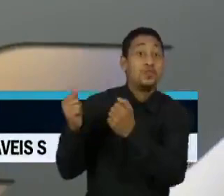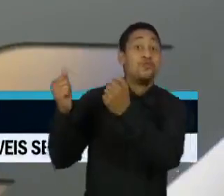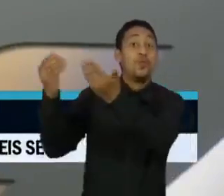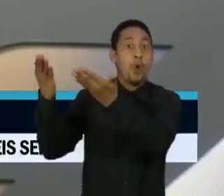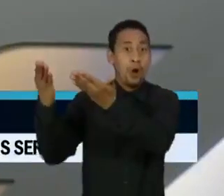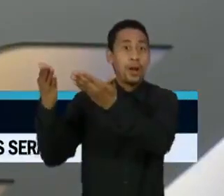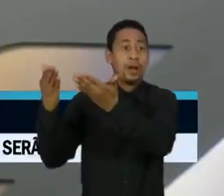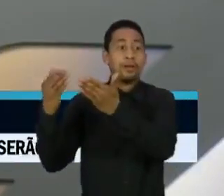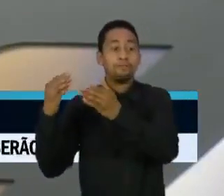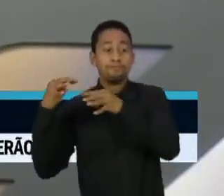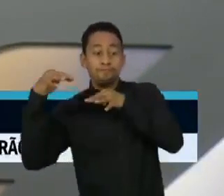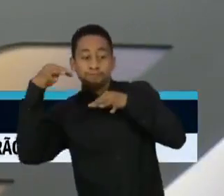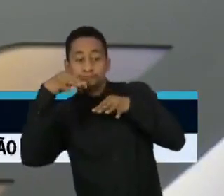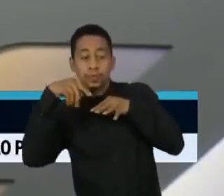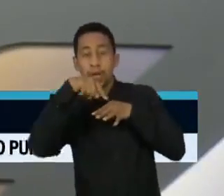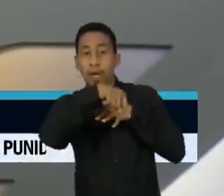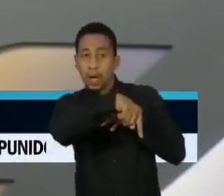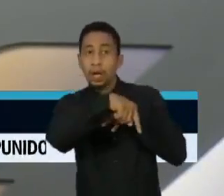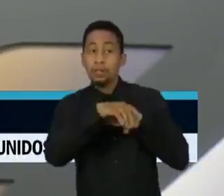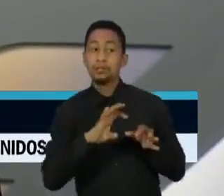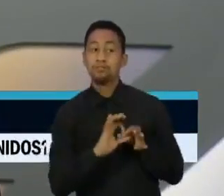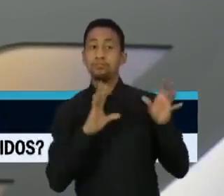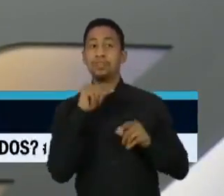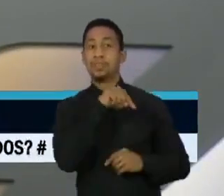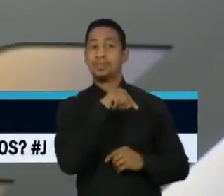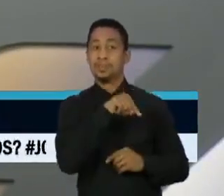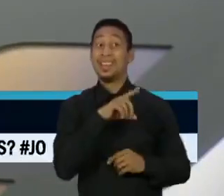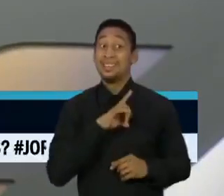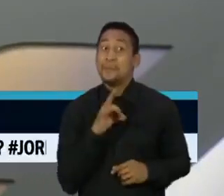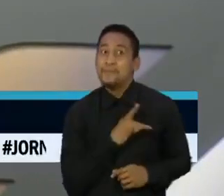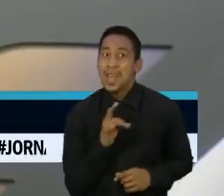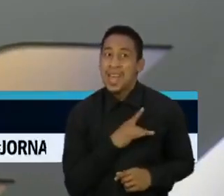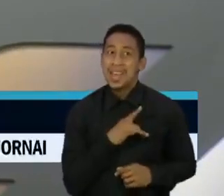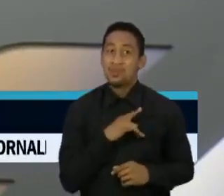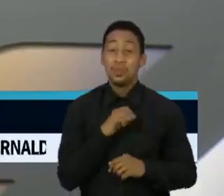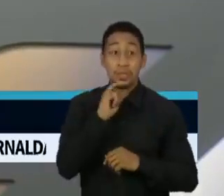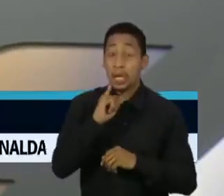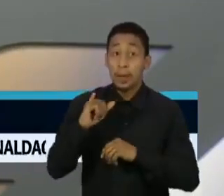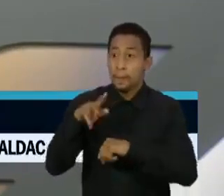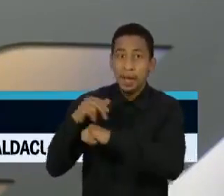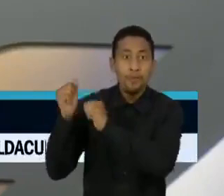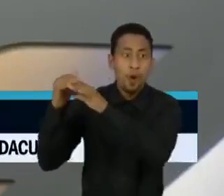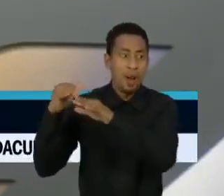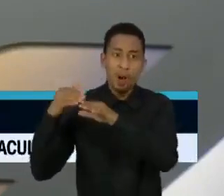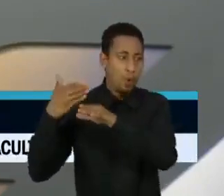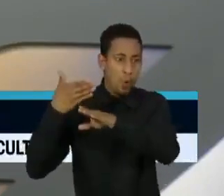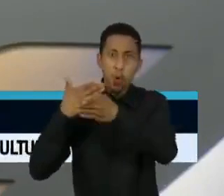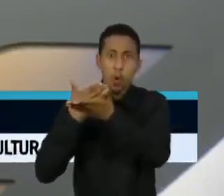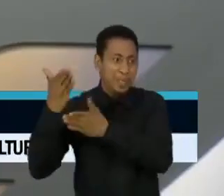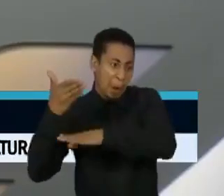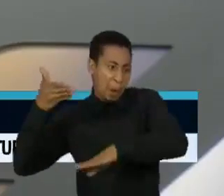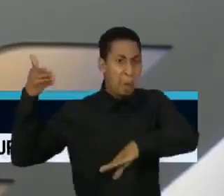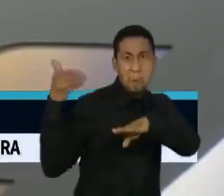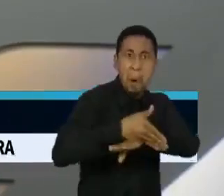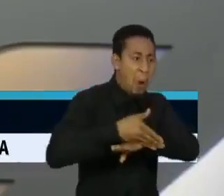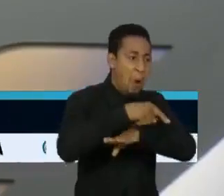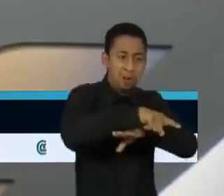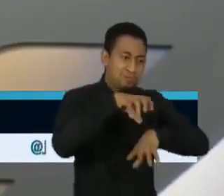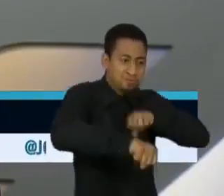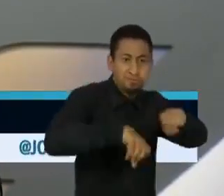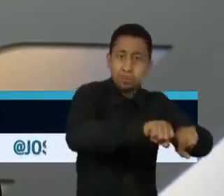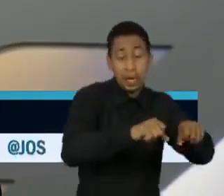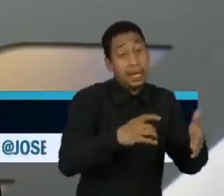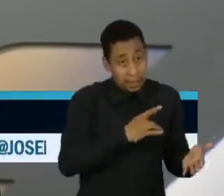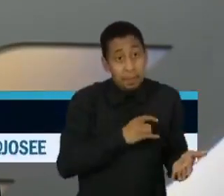de serem expulsos novamente do poder. E o que aconteceu? Em volta do Afeganistão, nós temos Paquistão, nós